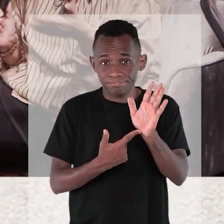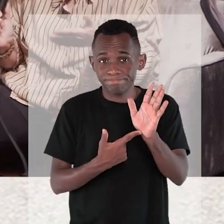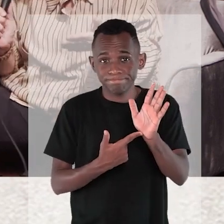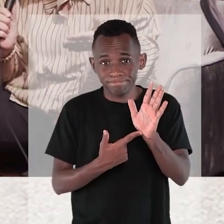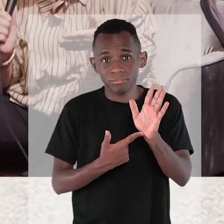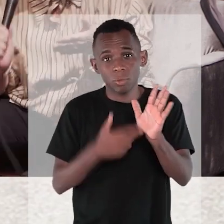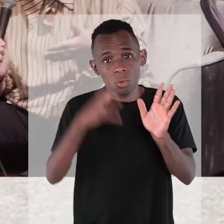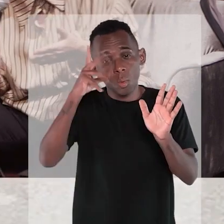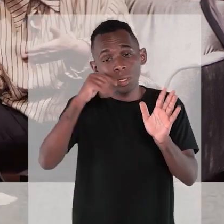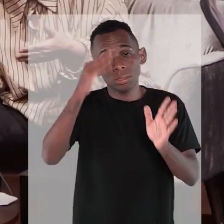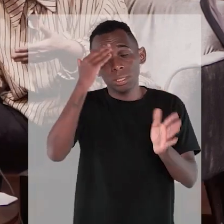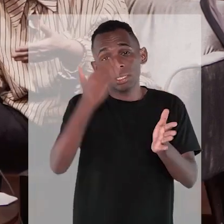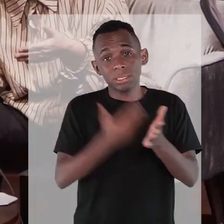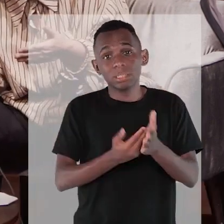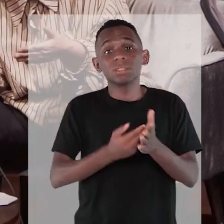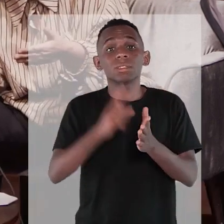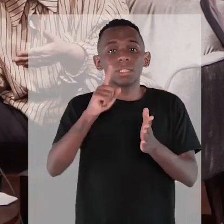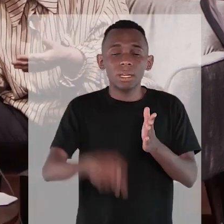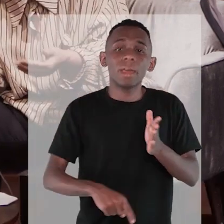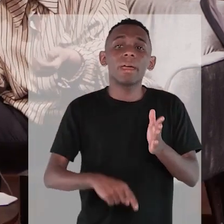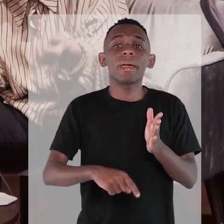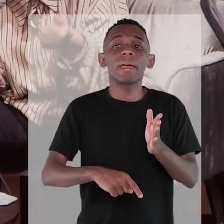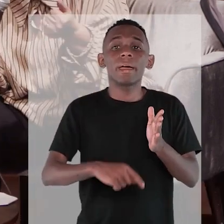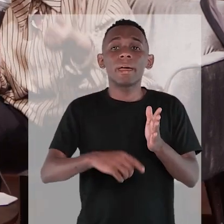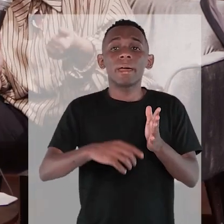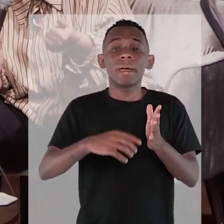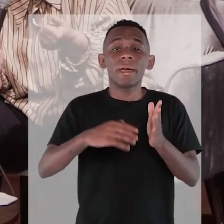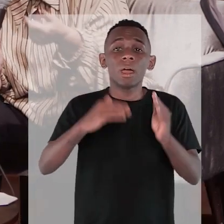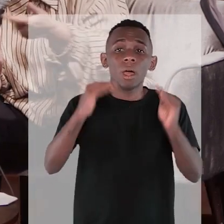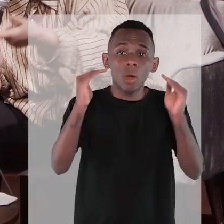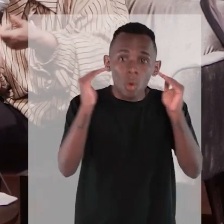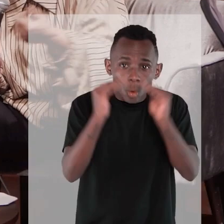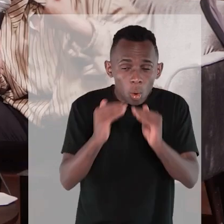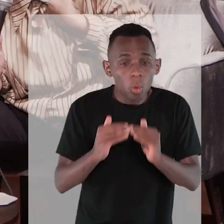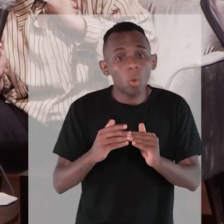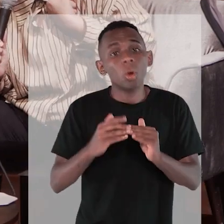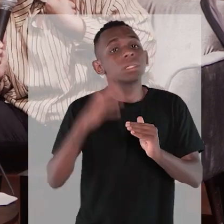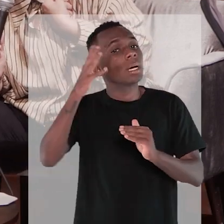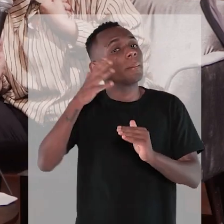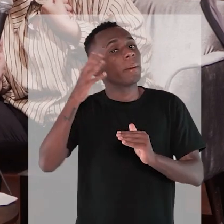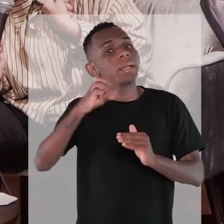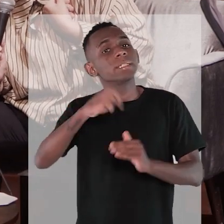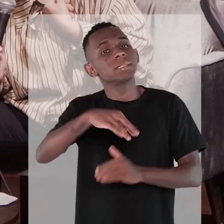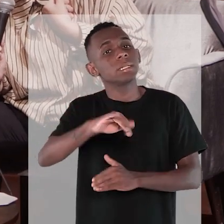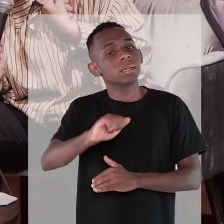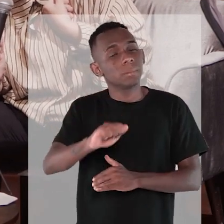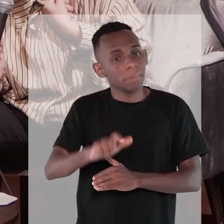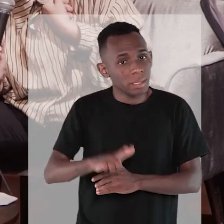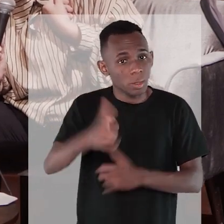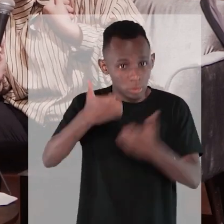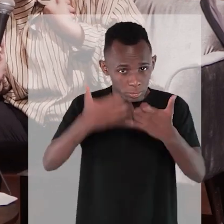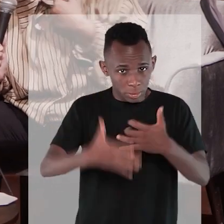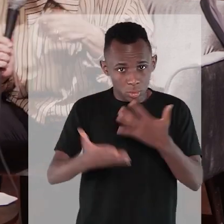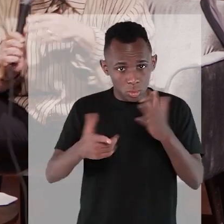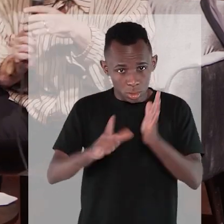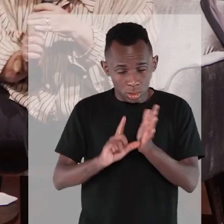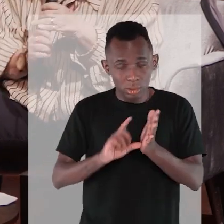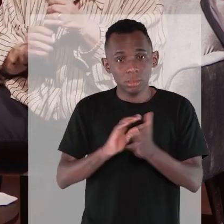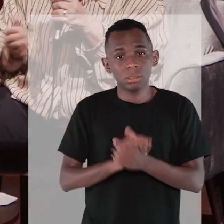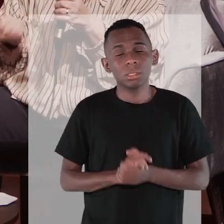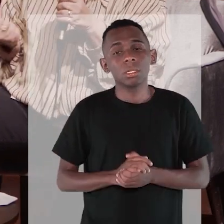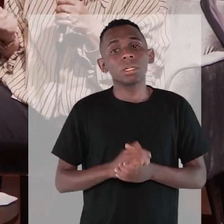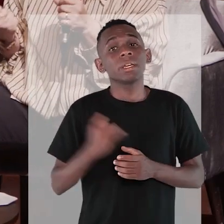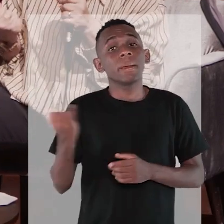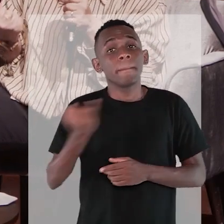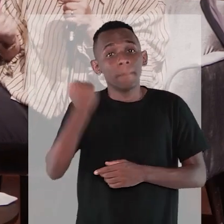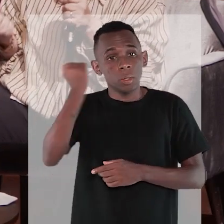acho que confirma o ponto que você está levantando. E a outra coisa que foi importante para nós, eu acho, no livro,